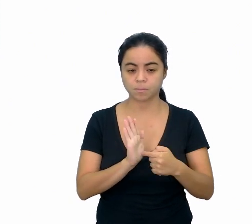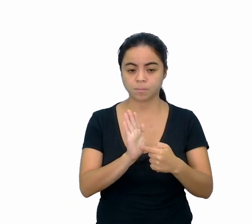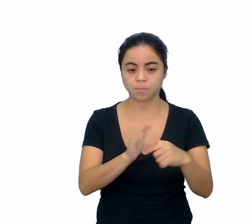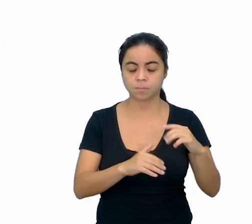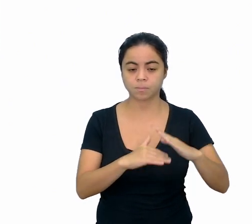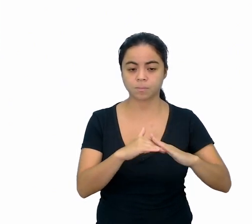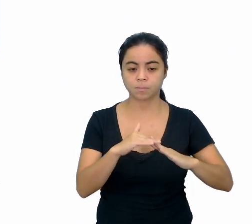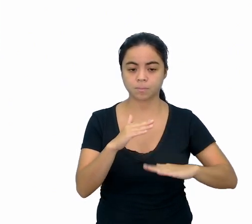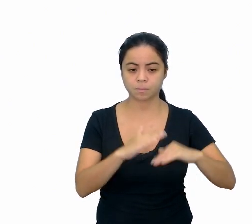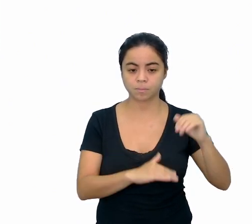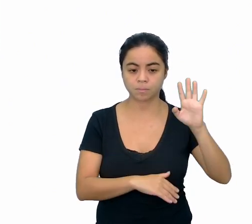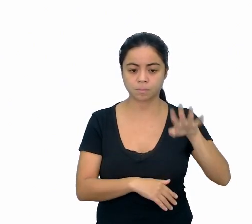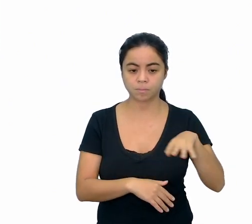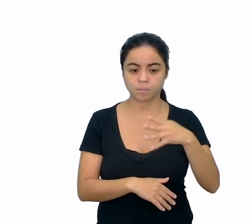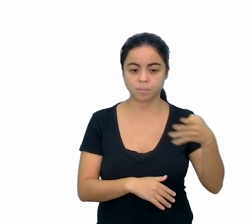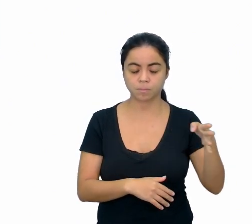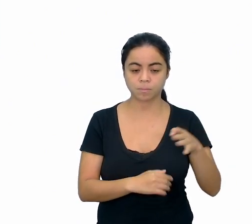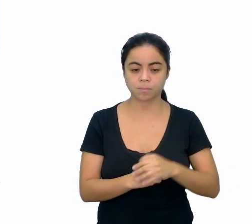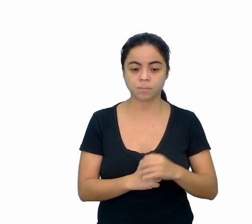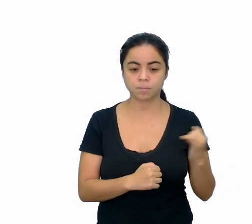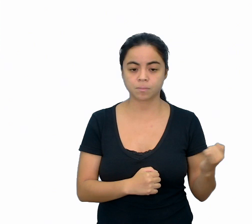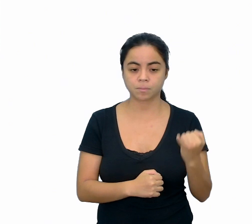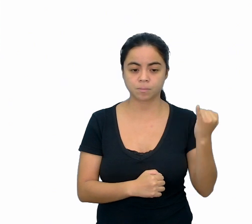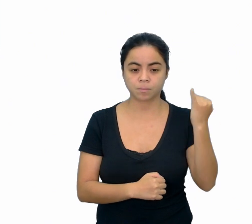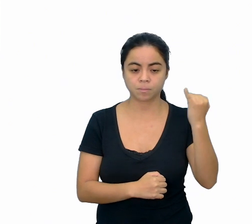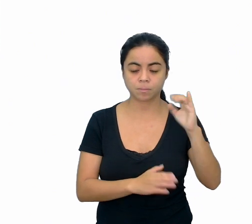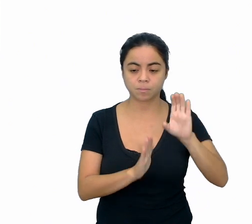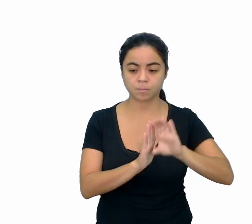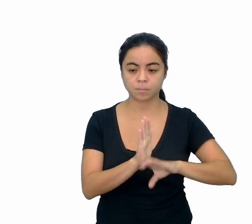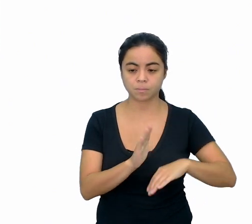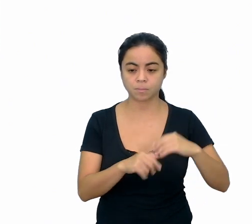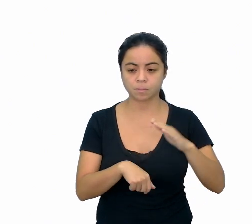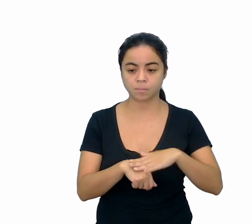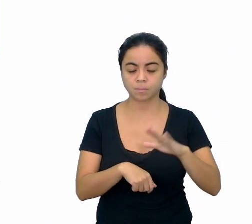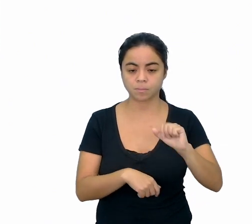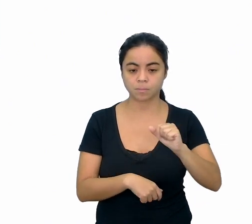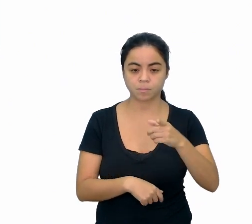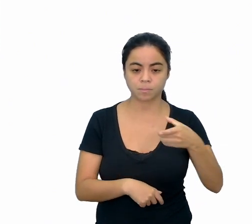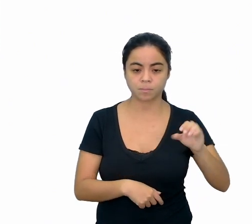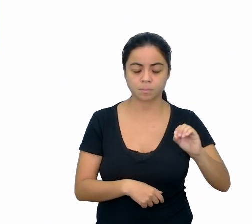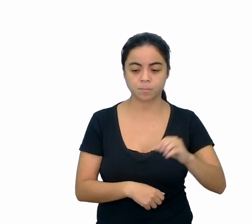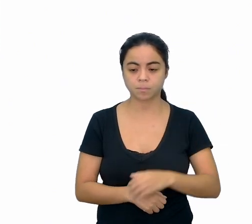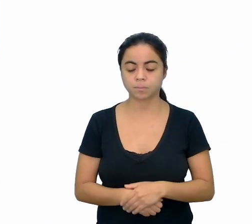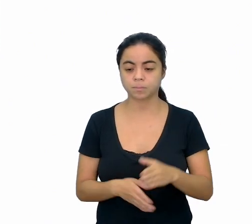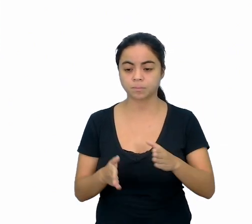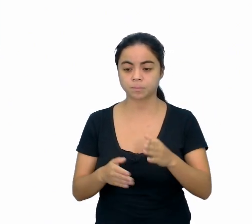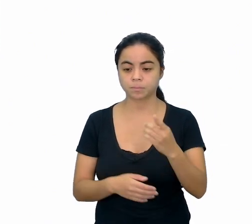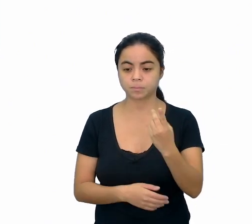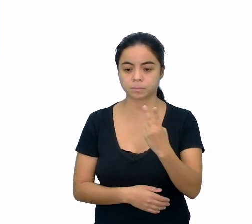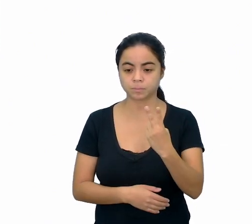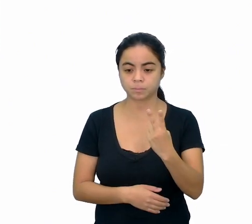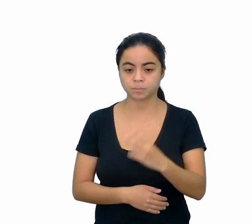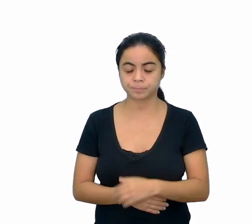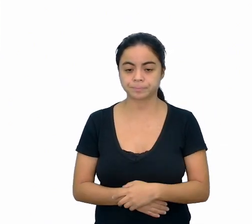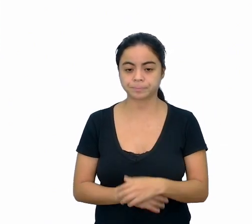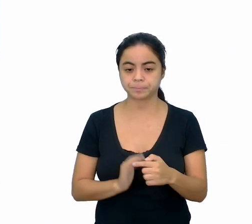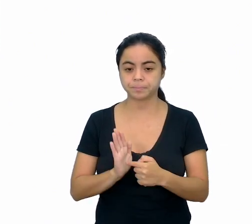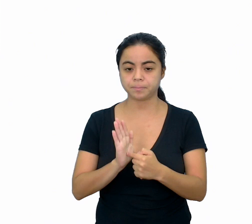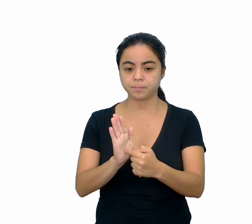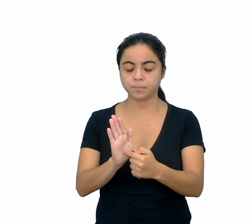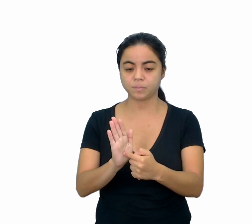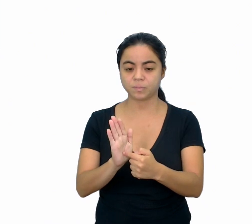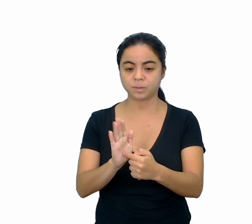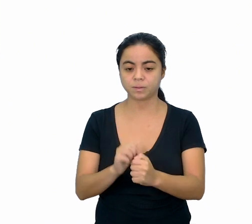com priorização do documento curricular do Currículo em Ação. No segundo momento, buscaremos apresentar a